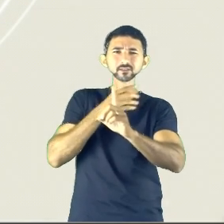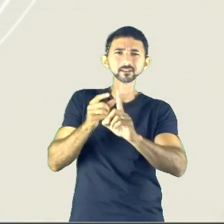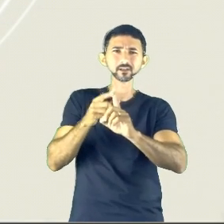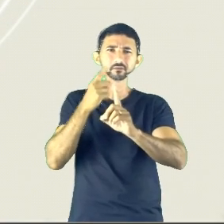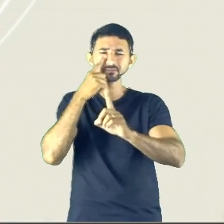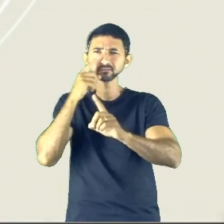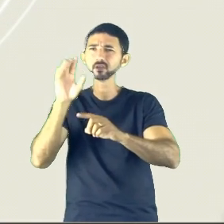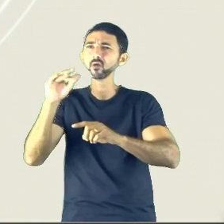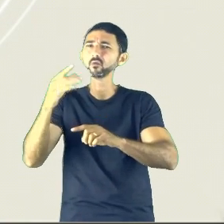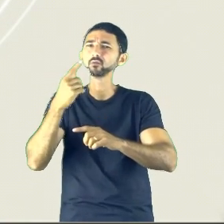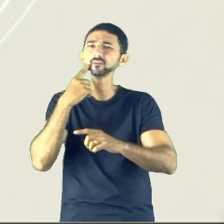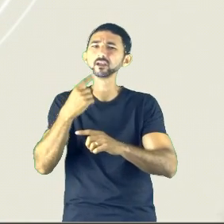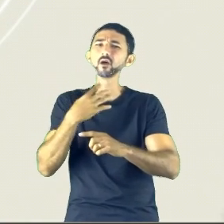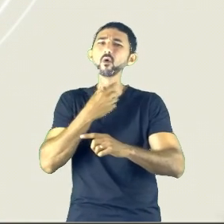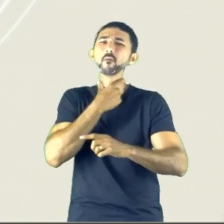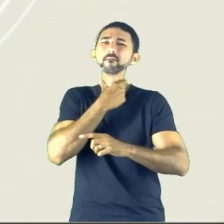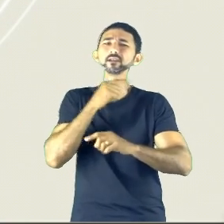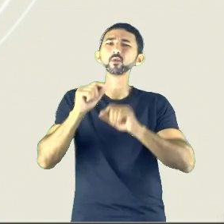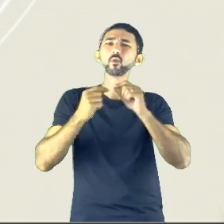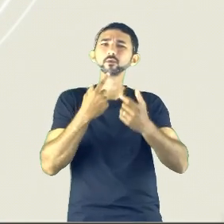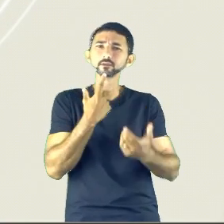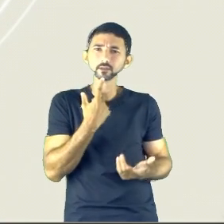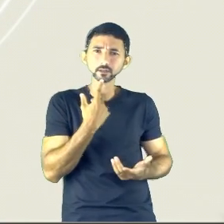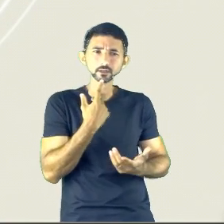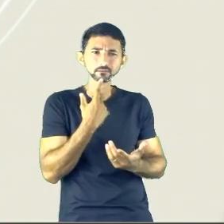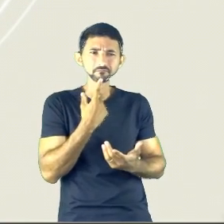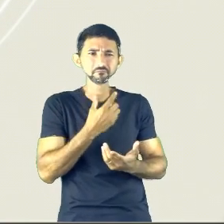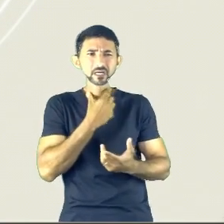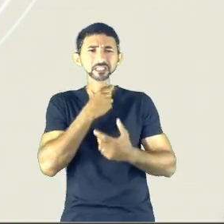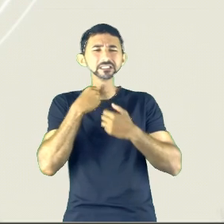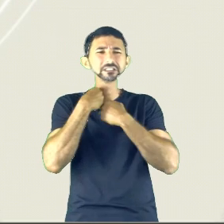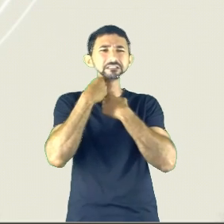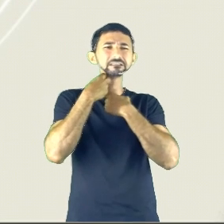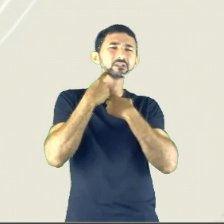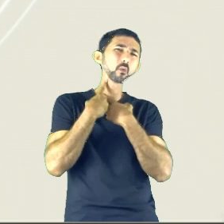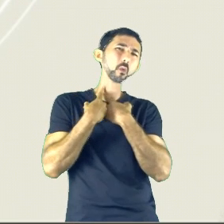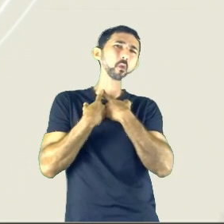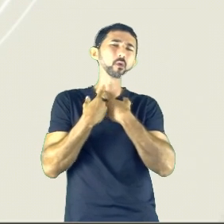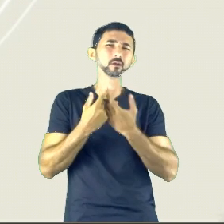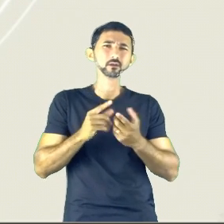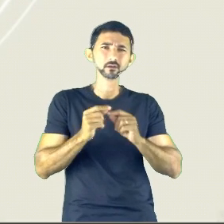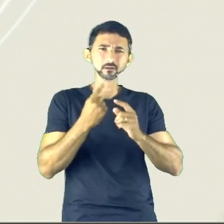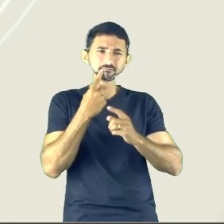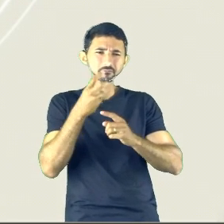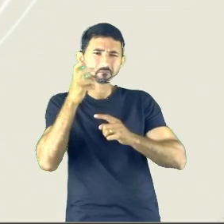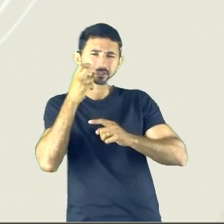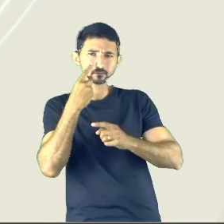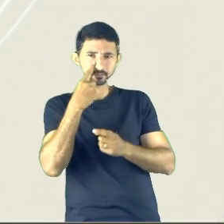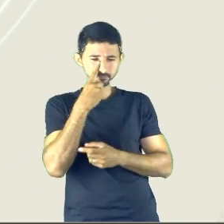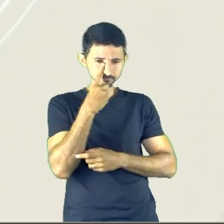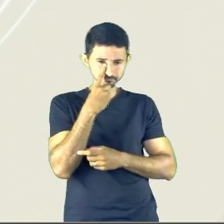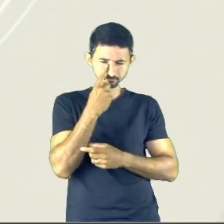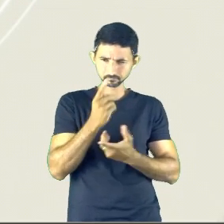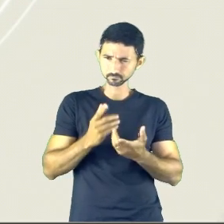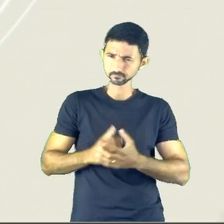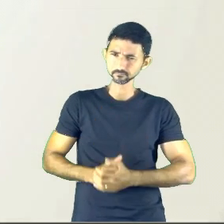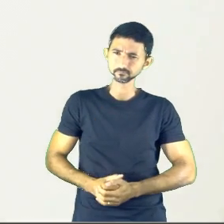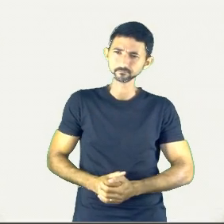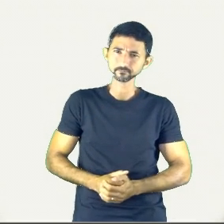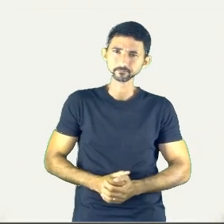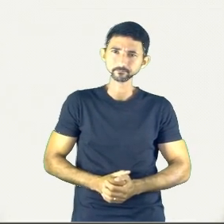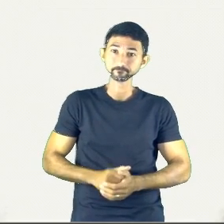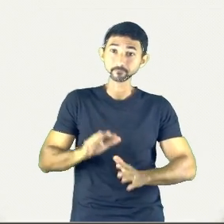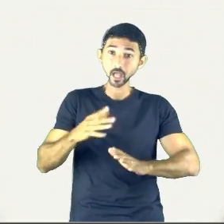numa coisa. O que é isso no seu pescoço, amigo? Parece um pouco esfolado. Observou ele.